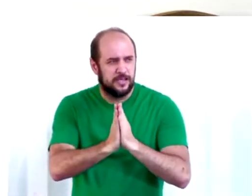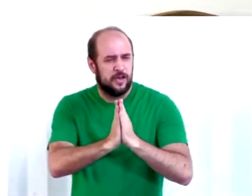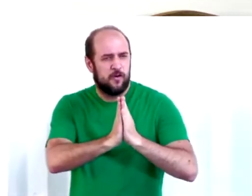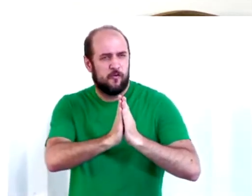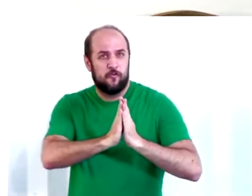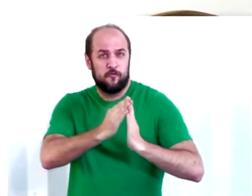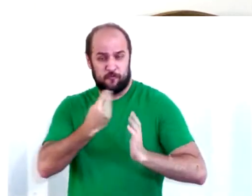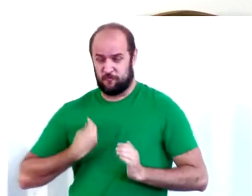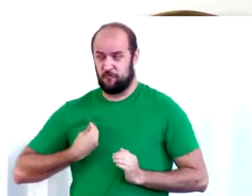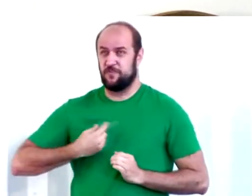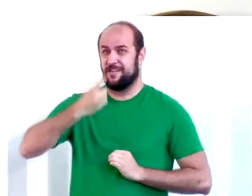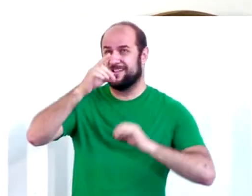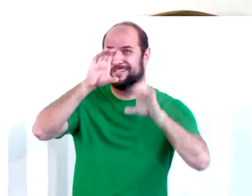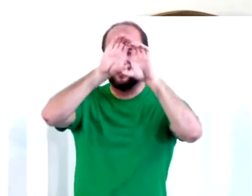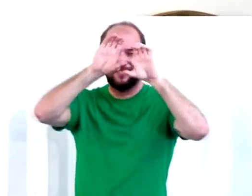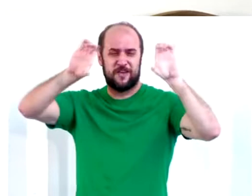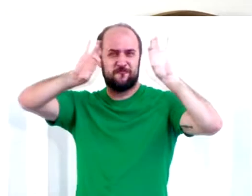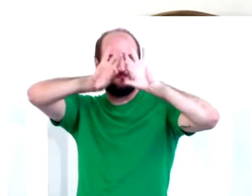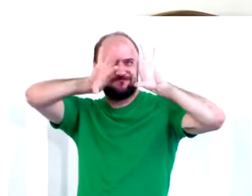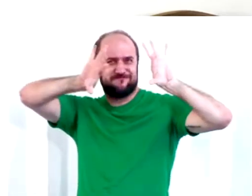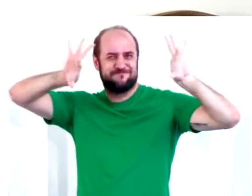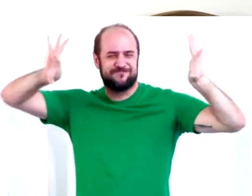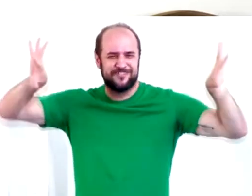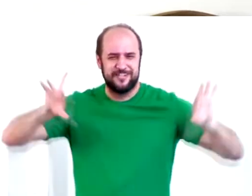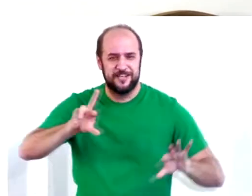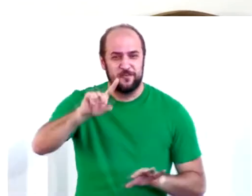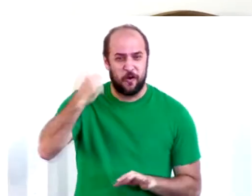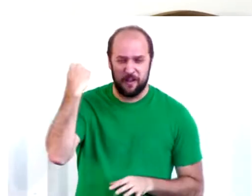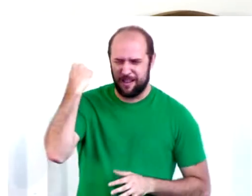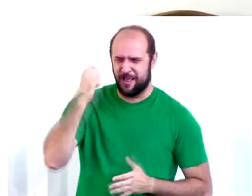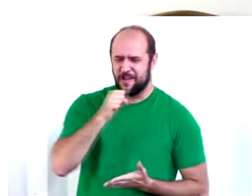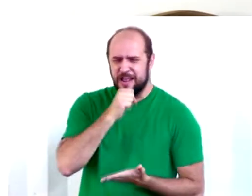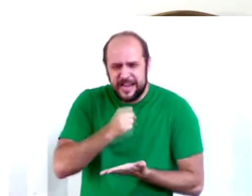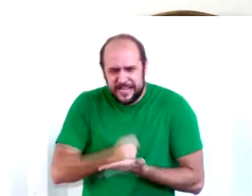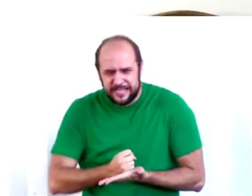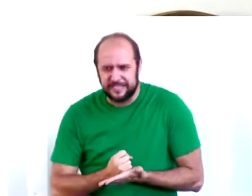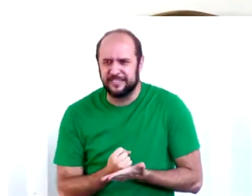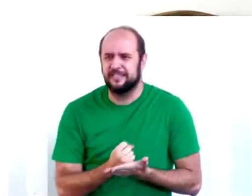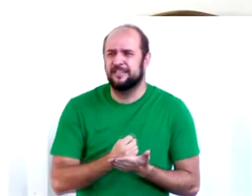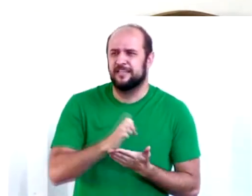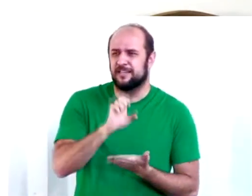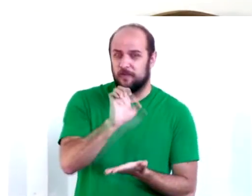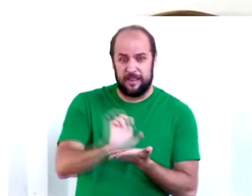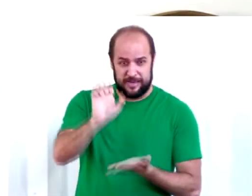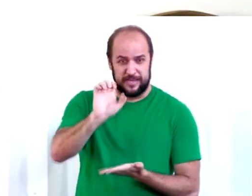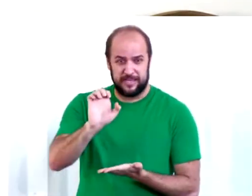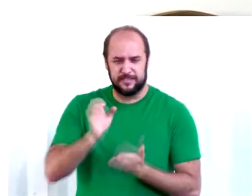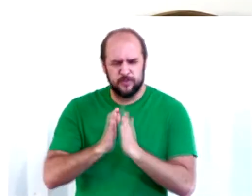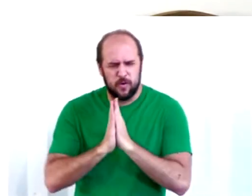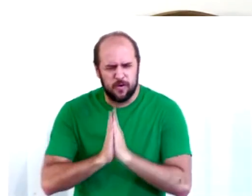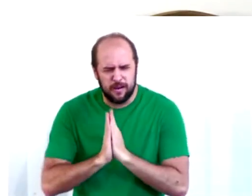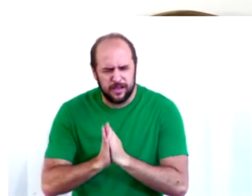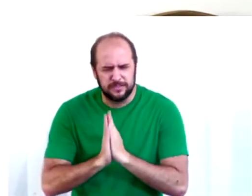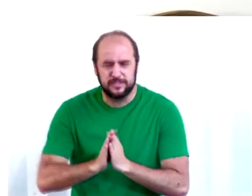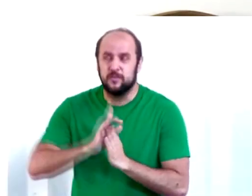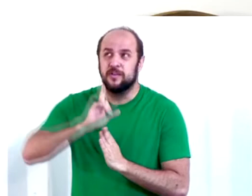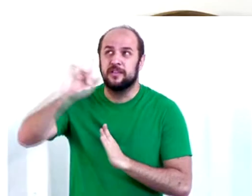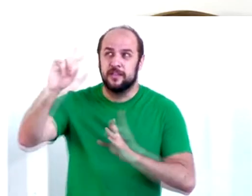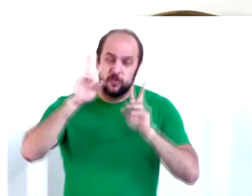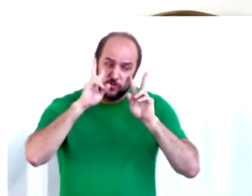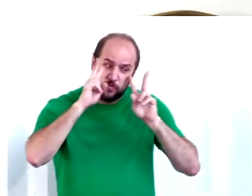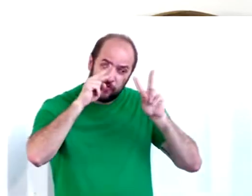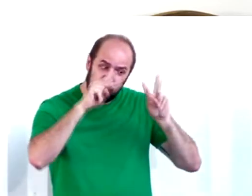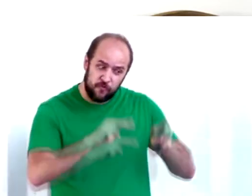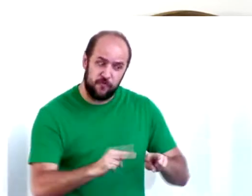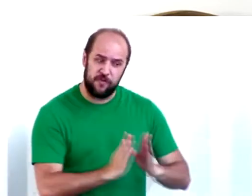da eternidade, assim como um dia um profeta lá no Antigo Testamento, crianças, Elias, orou e Deus ouviu a sua